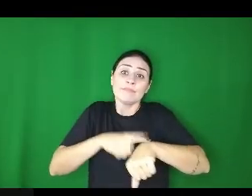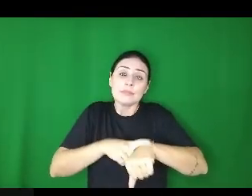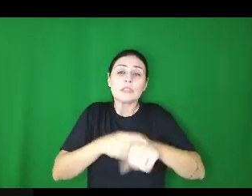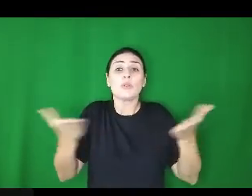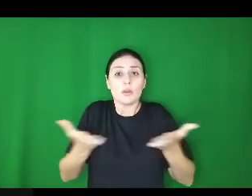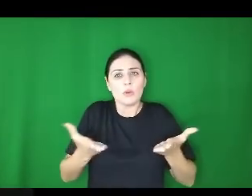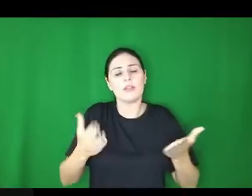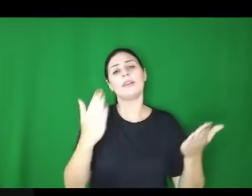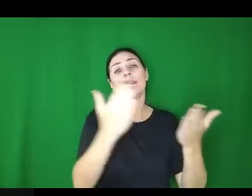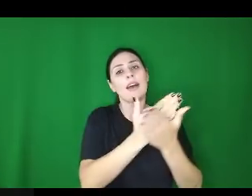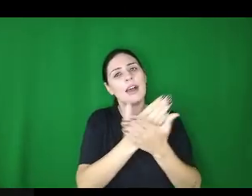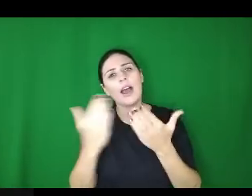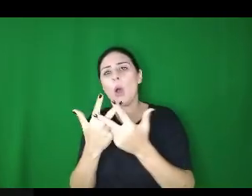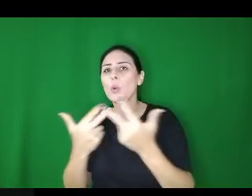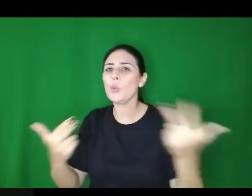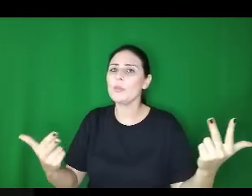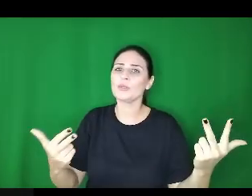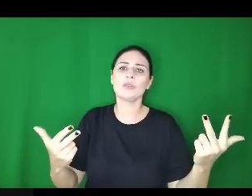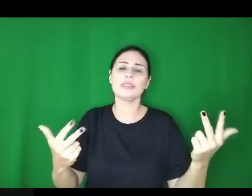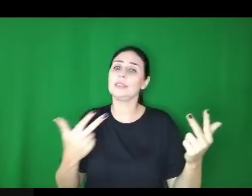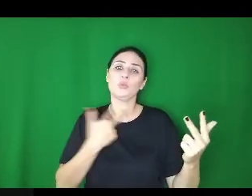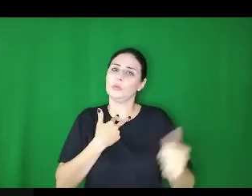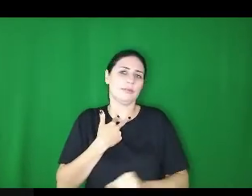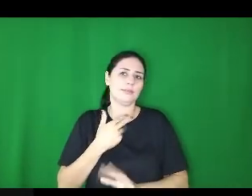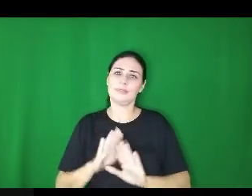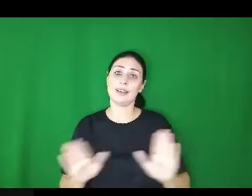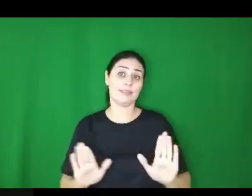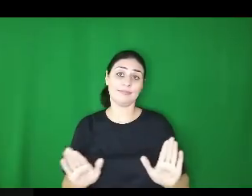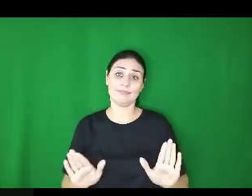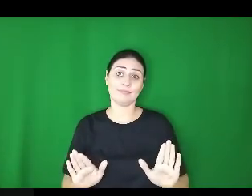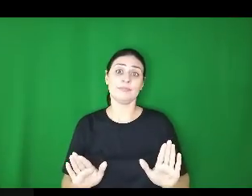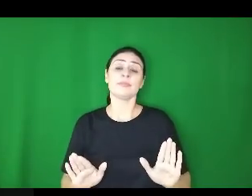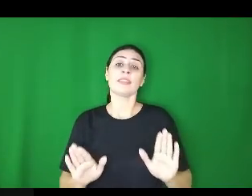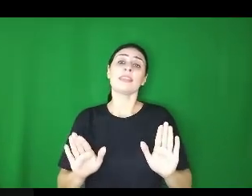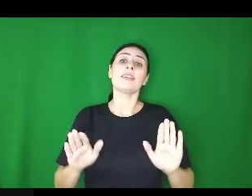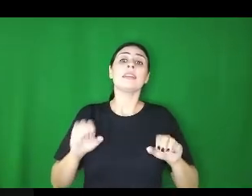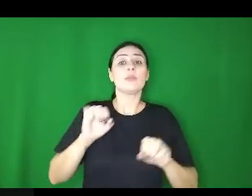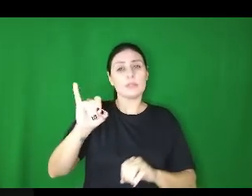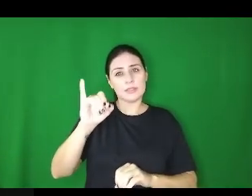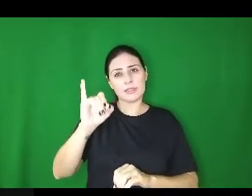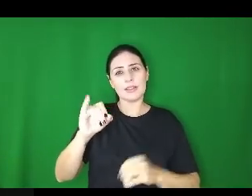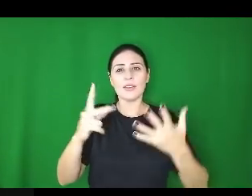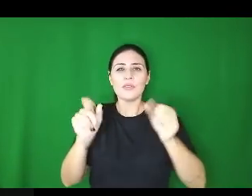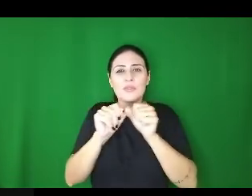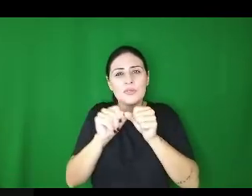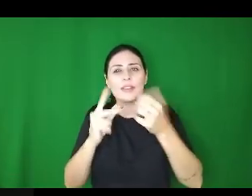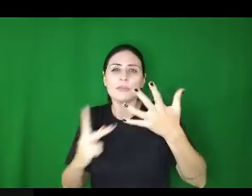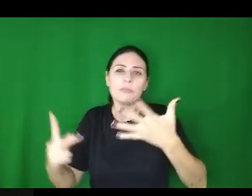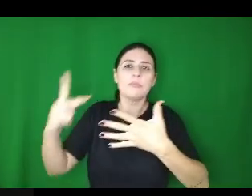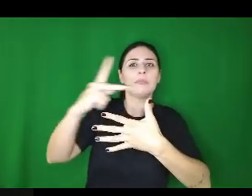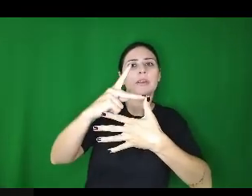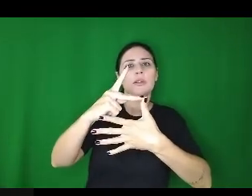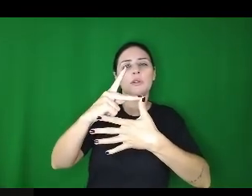substitui musculação? Não. Ela sabe que musculação é um tipo de atividade física que desenvolve algumas coisas, que a caminhada